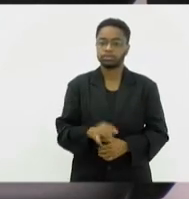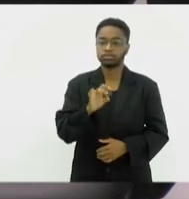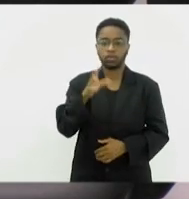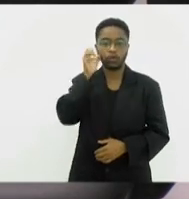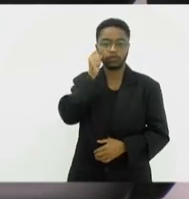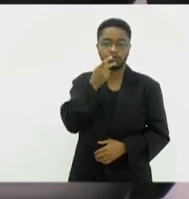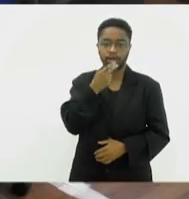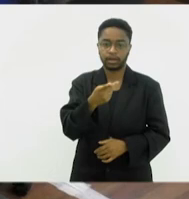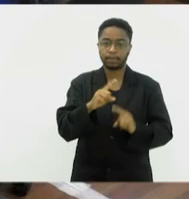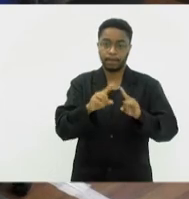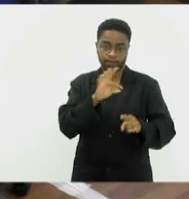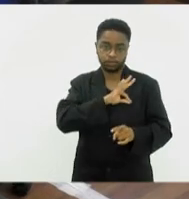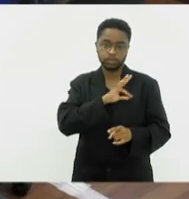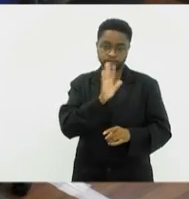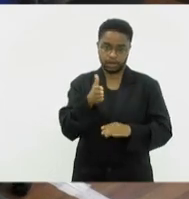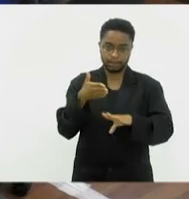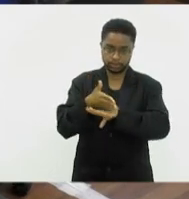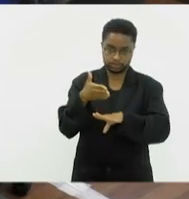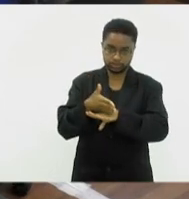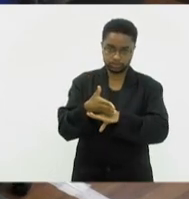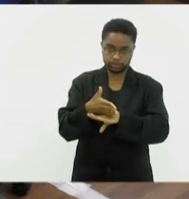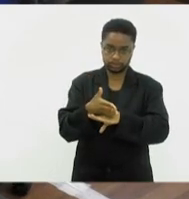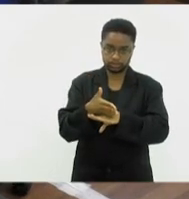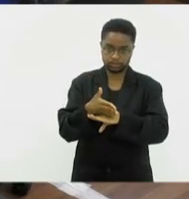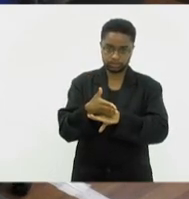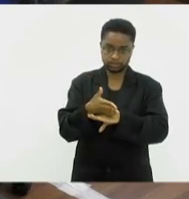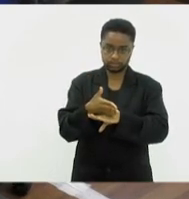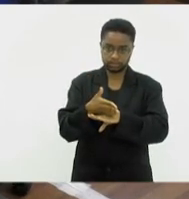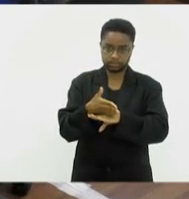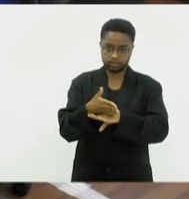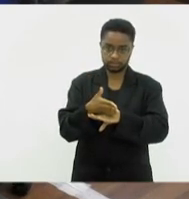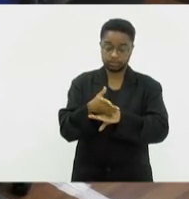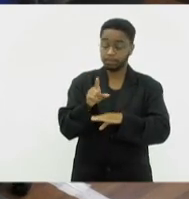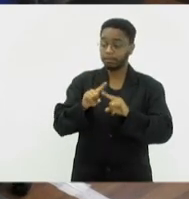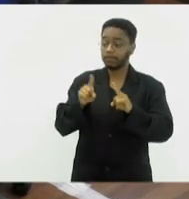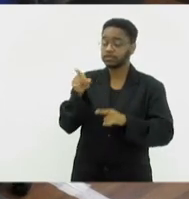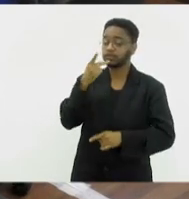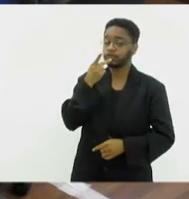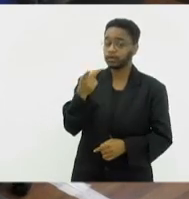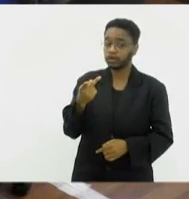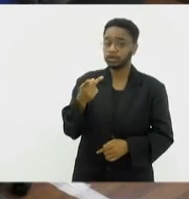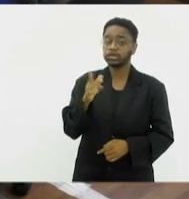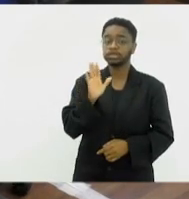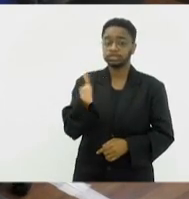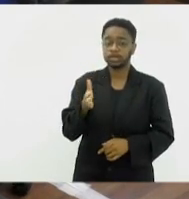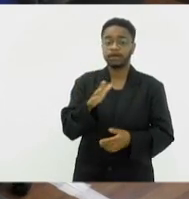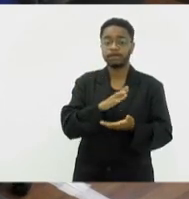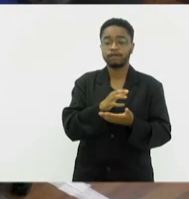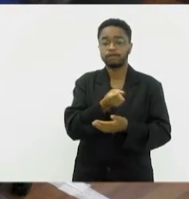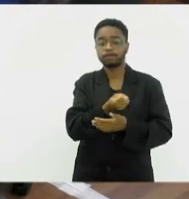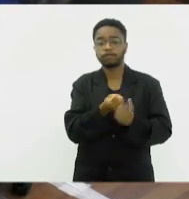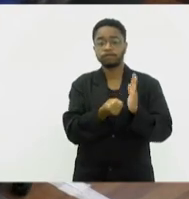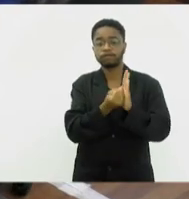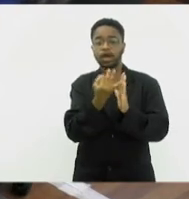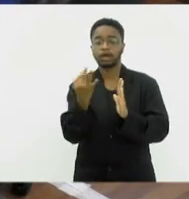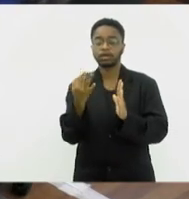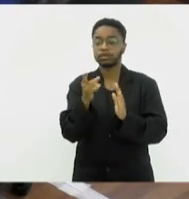falar. Mas dos policiais, o senhor já participou? Não, participei. Não, mas o senhor acabou de dizer que o senhor atuou em vários casos de